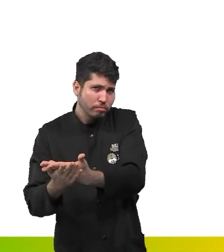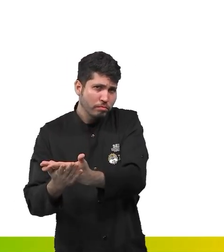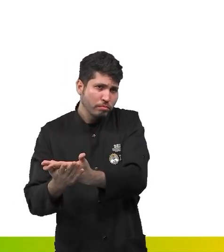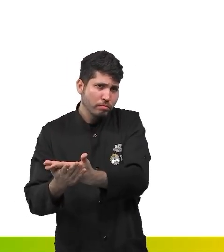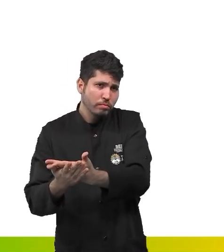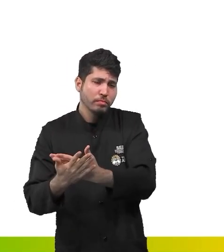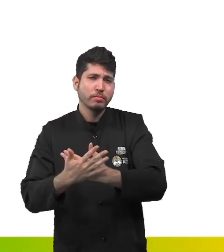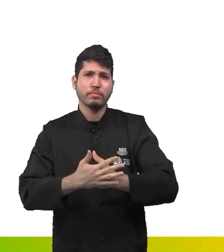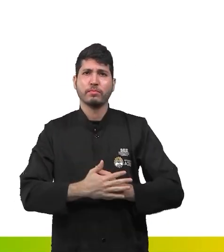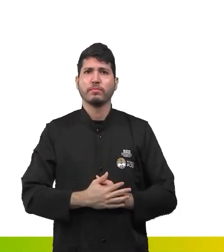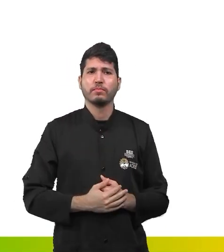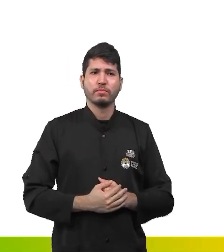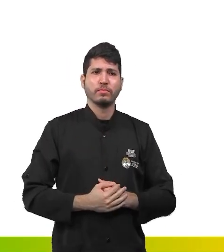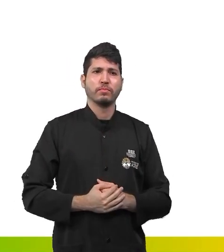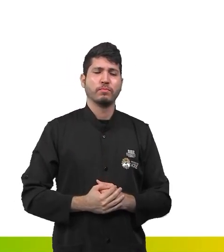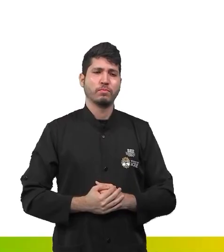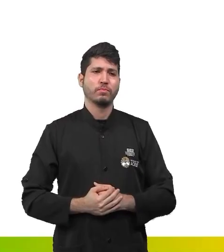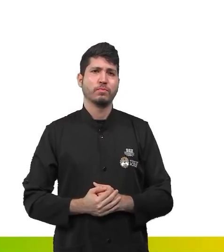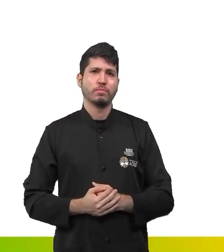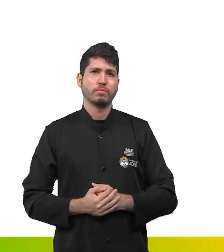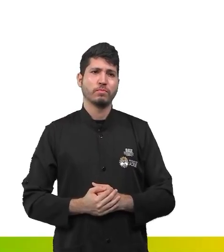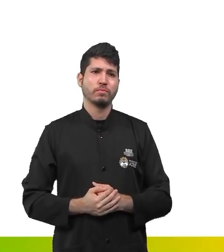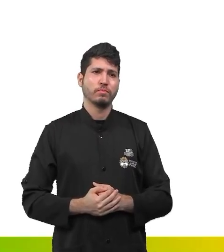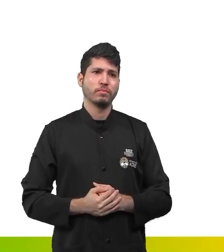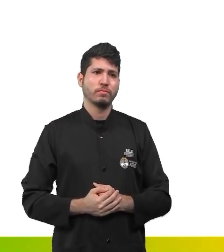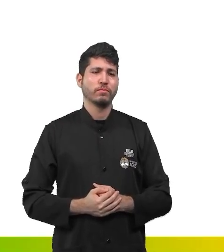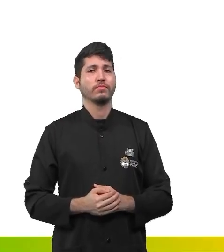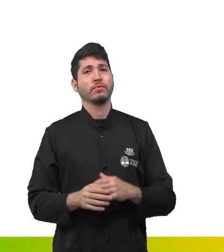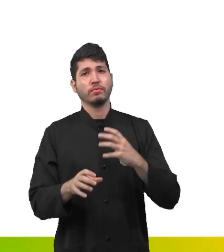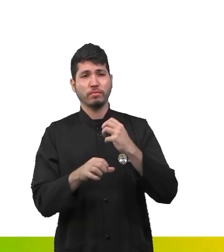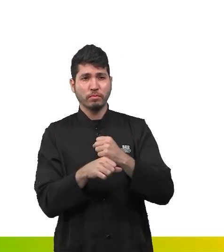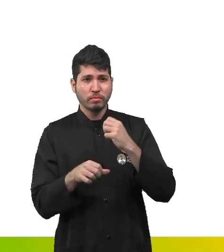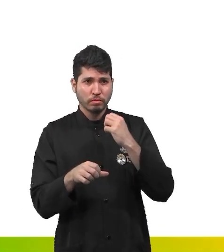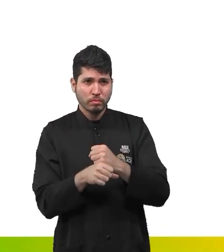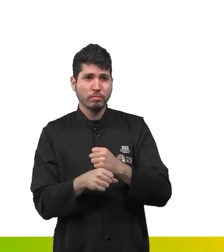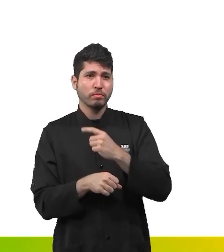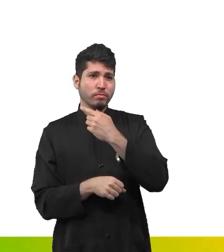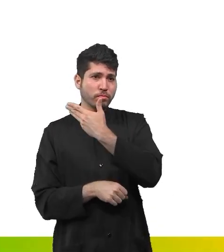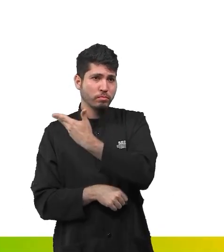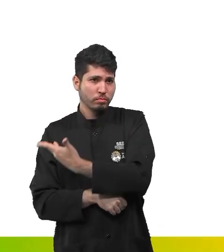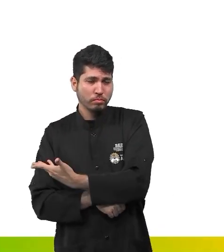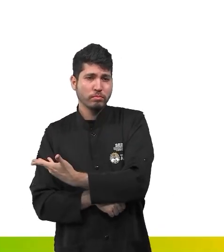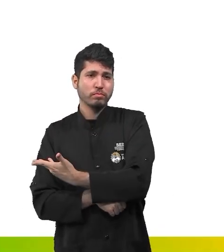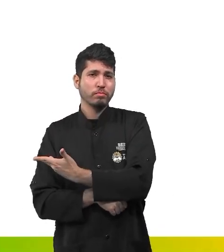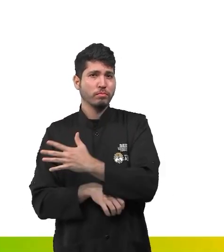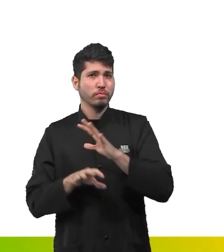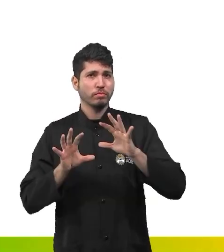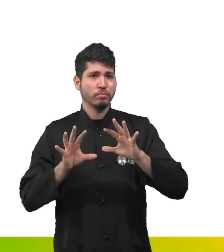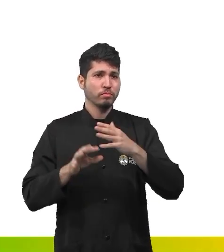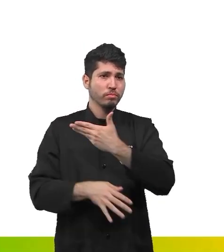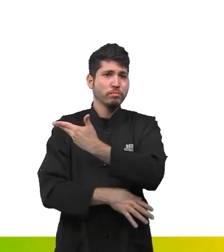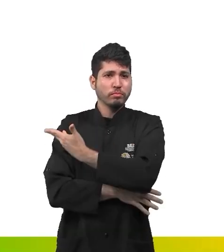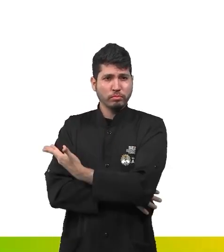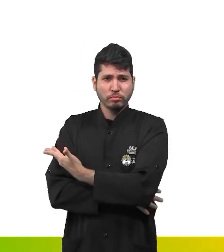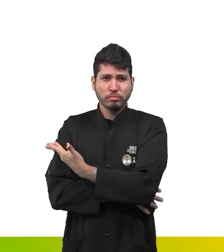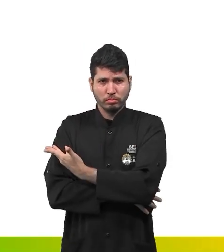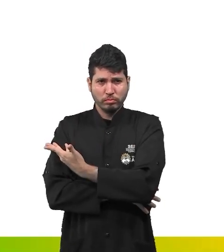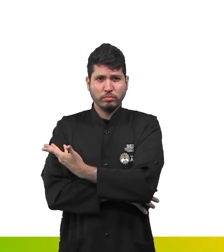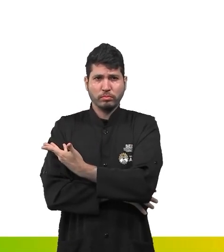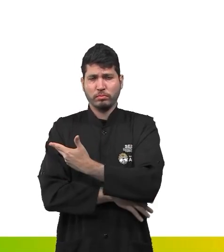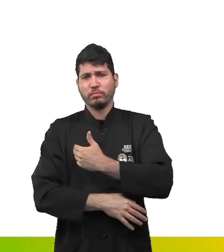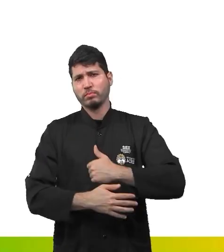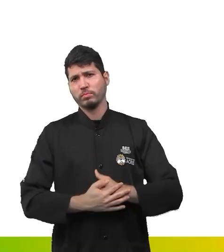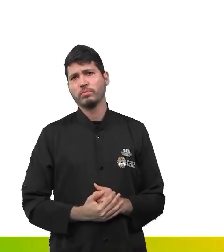essa grandeza, quilômetro por hora, e a outra vai ser o tempo em minutos,